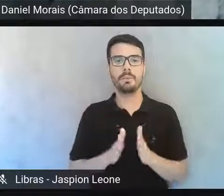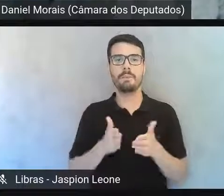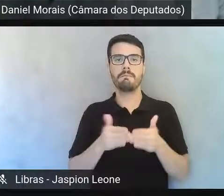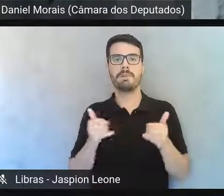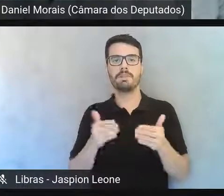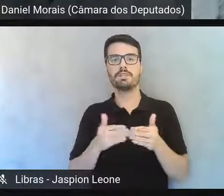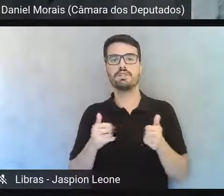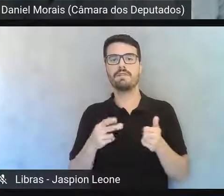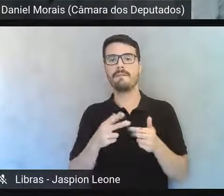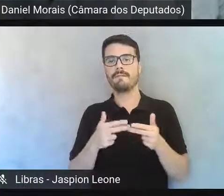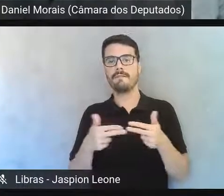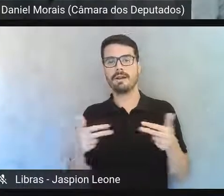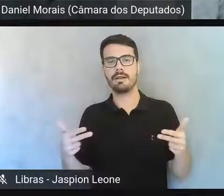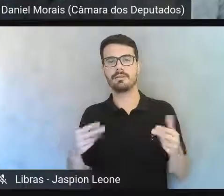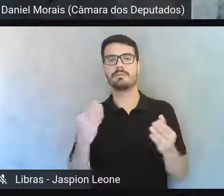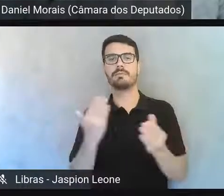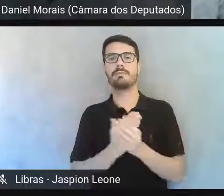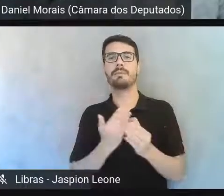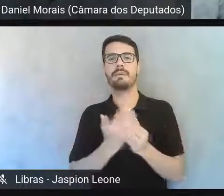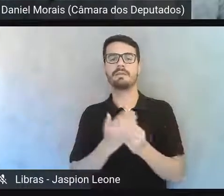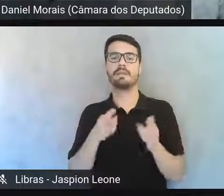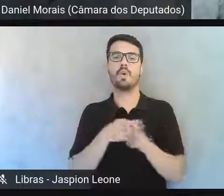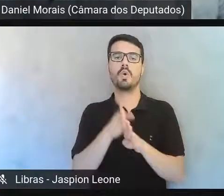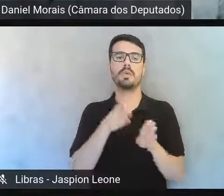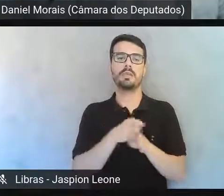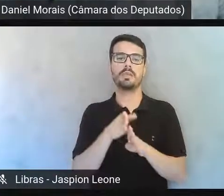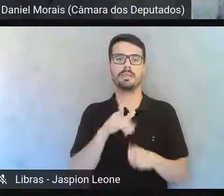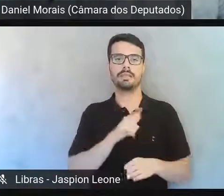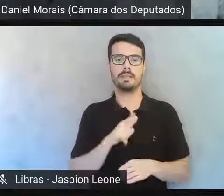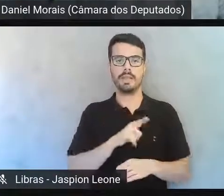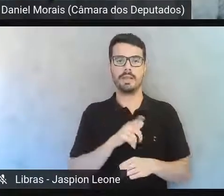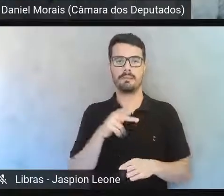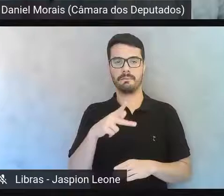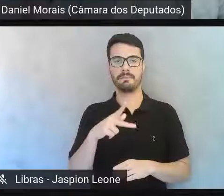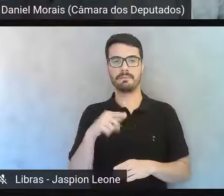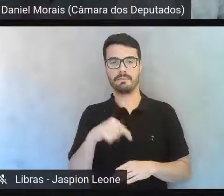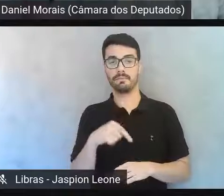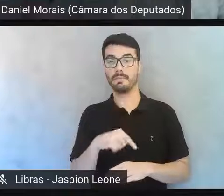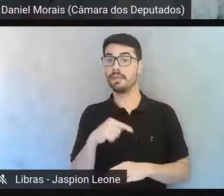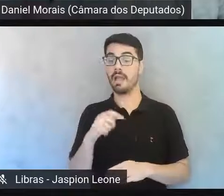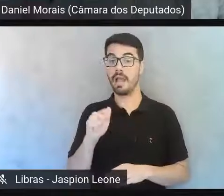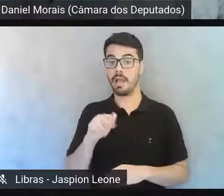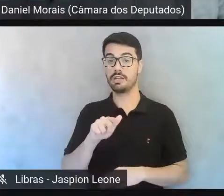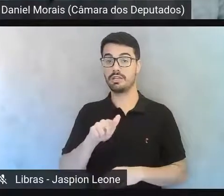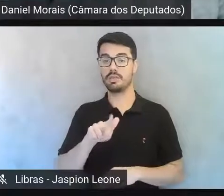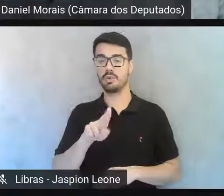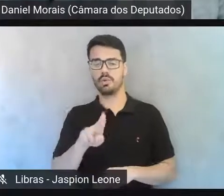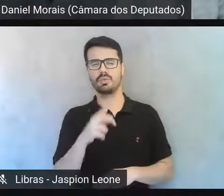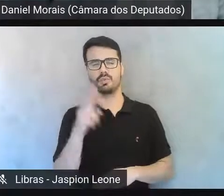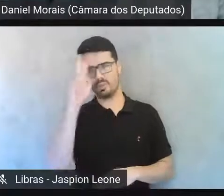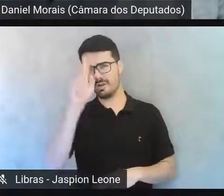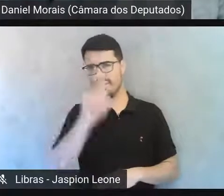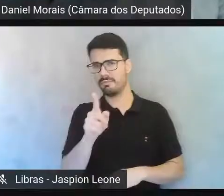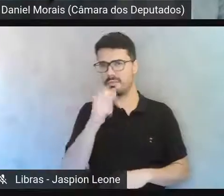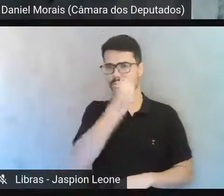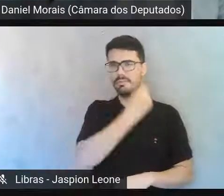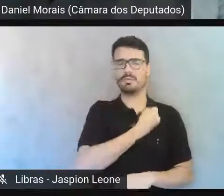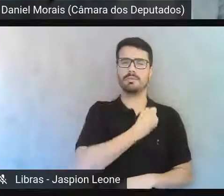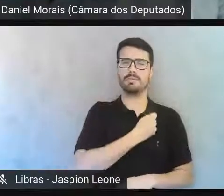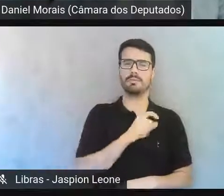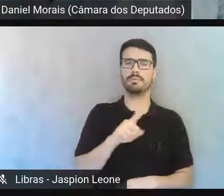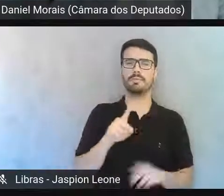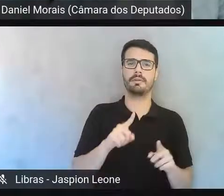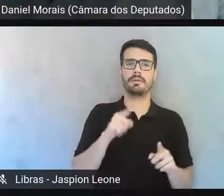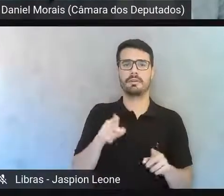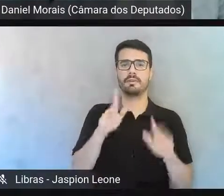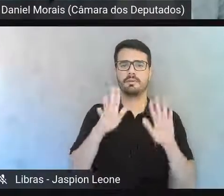vários pareceres orientativos. Tem um parecer da AGU que ele é emblemático para mim, não me lembro o número dele, em que é feito